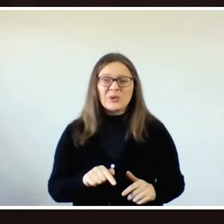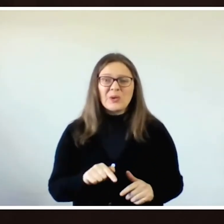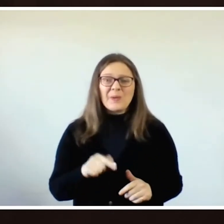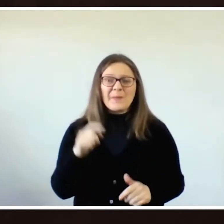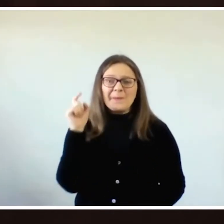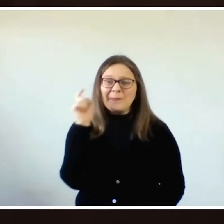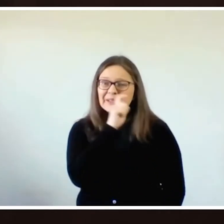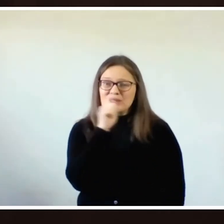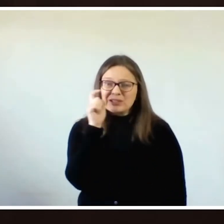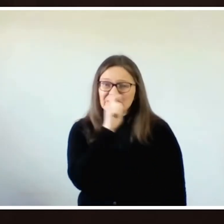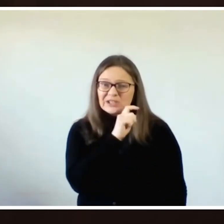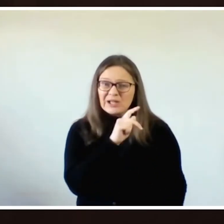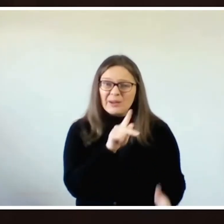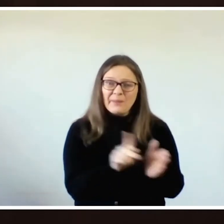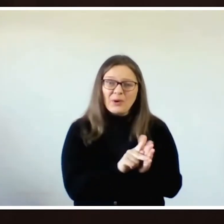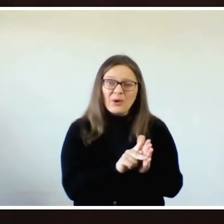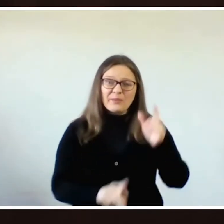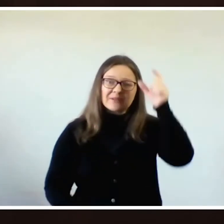Colossenses 1.